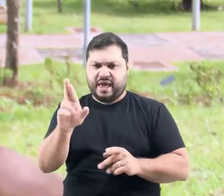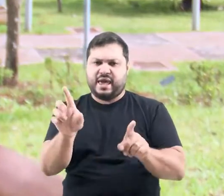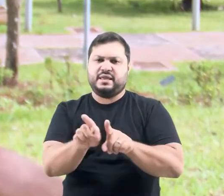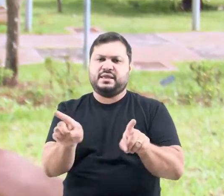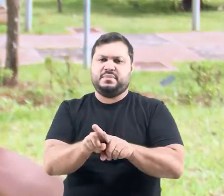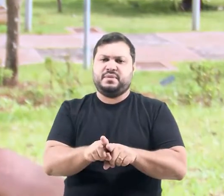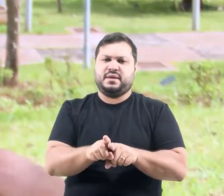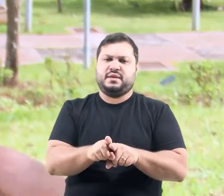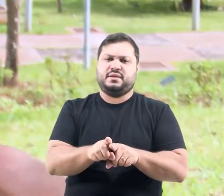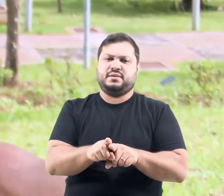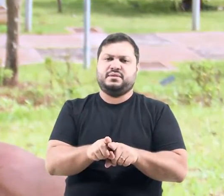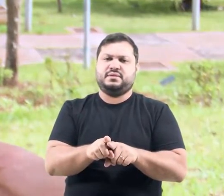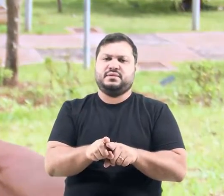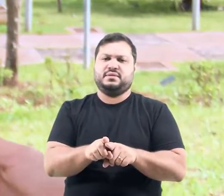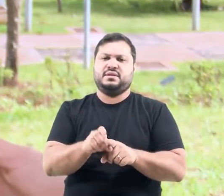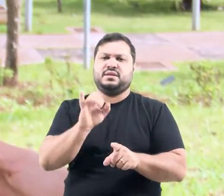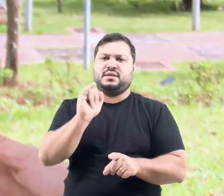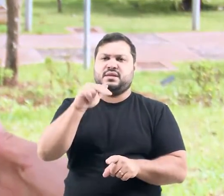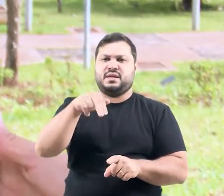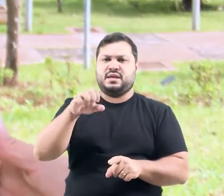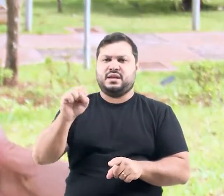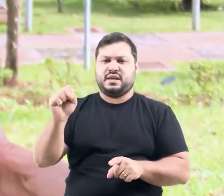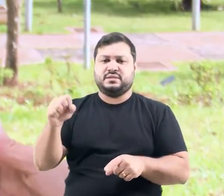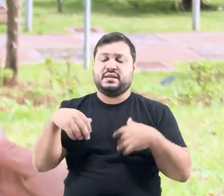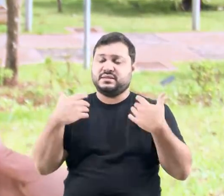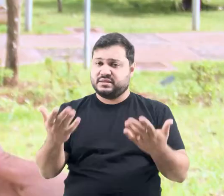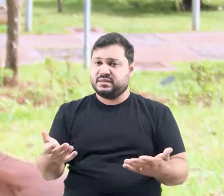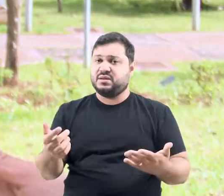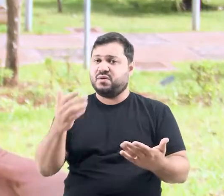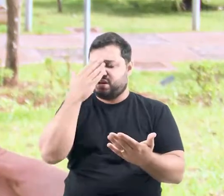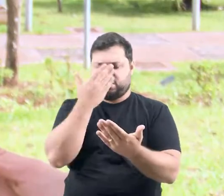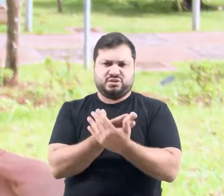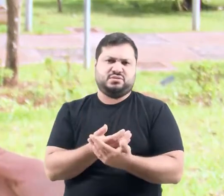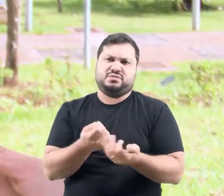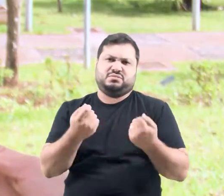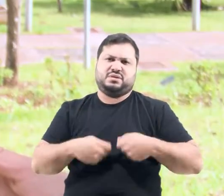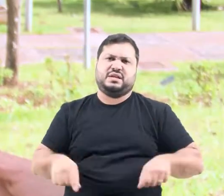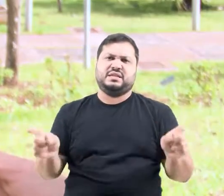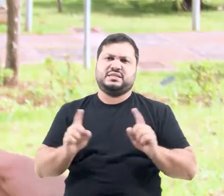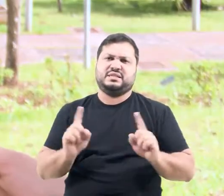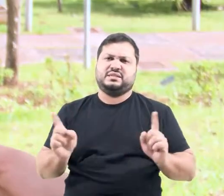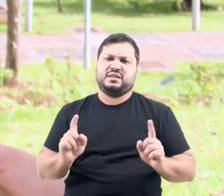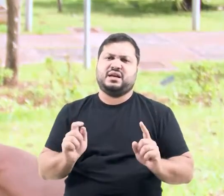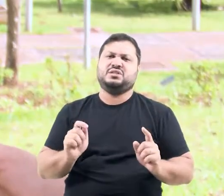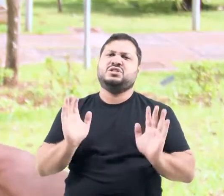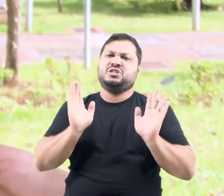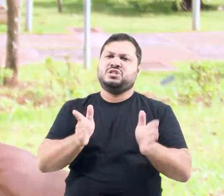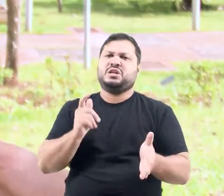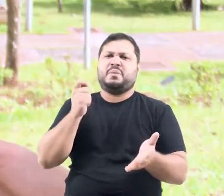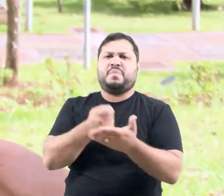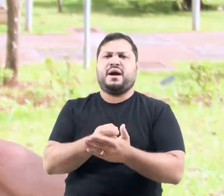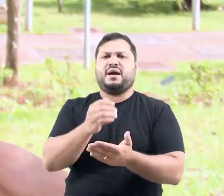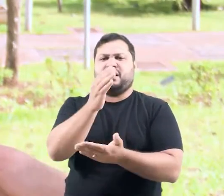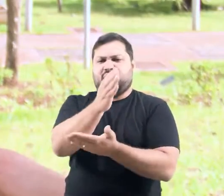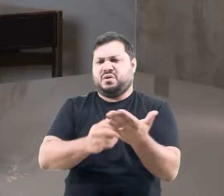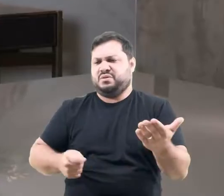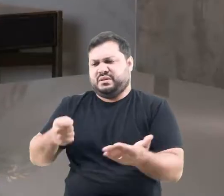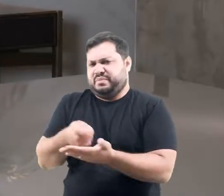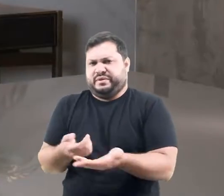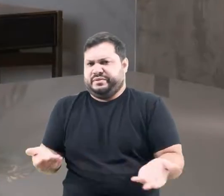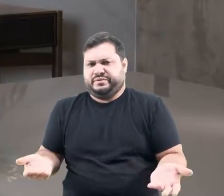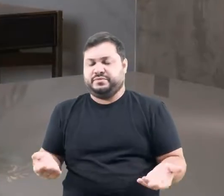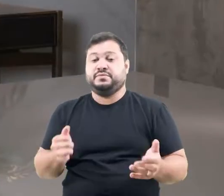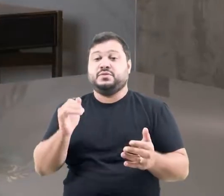o imposto do INSS, então eu acredito que não teria necessidade de a gente já estar pagando a quota parte.